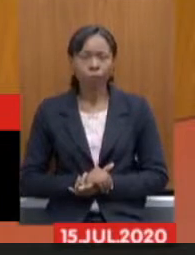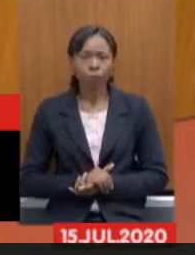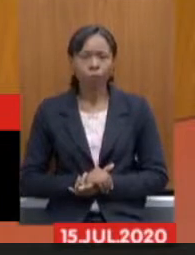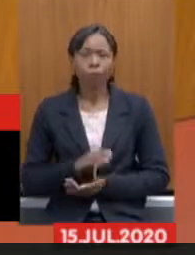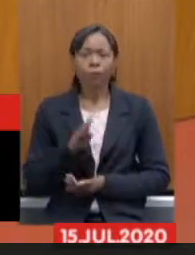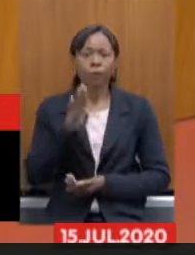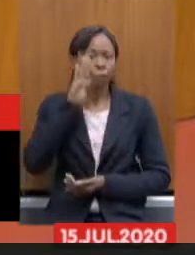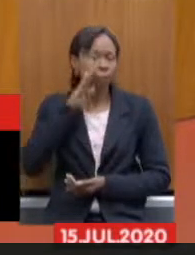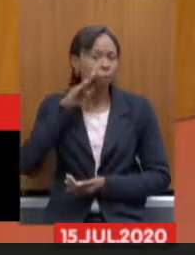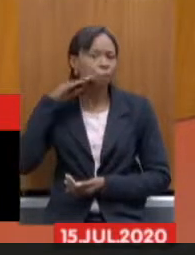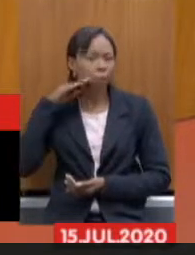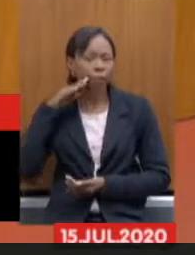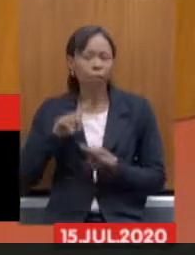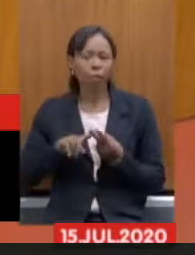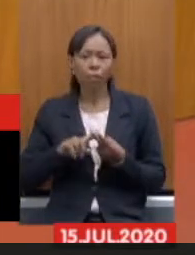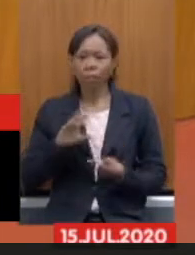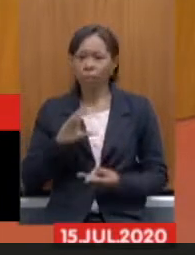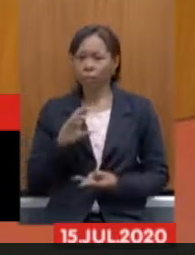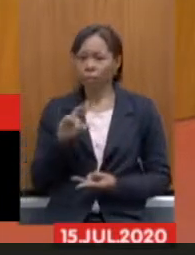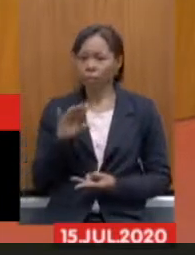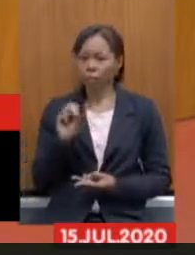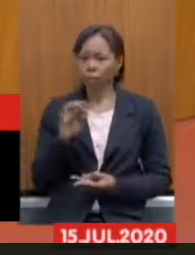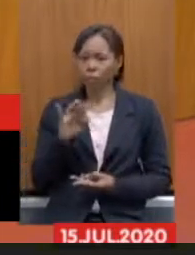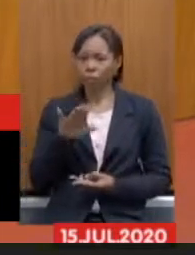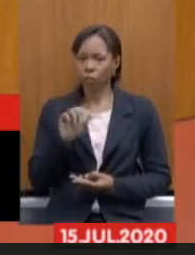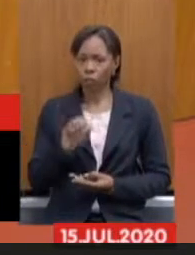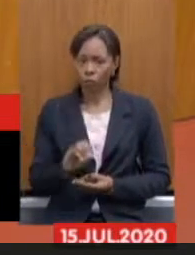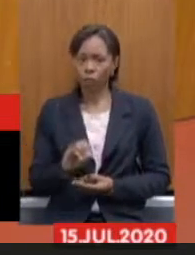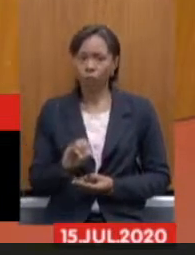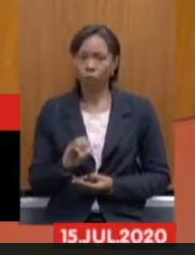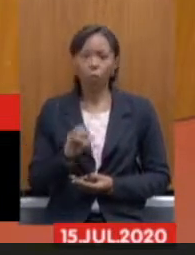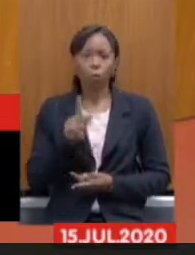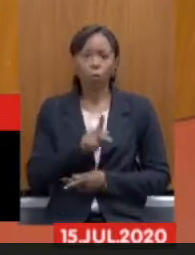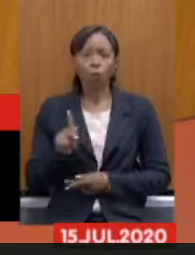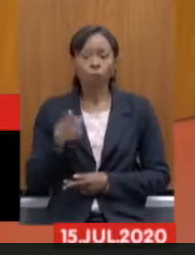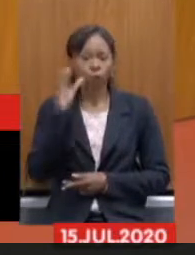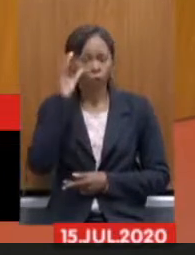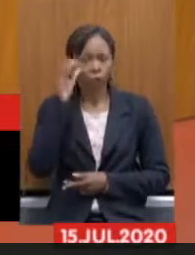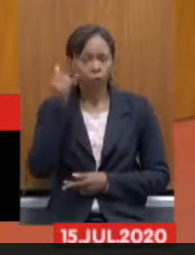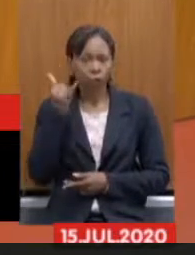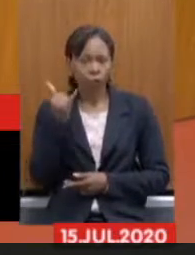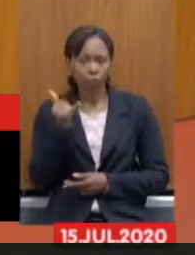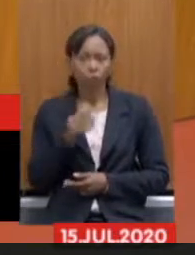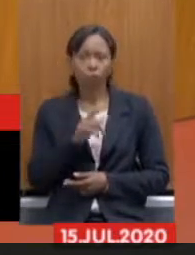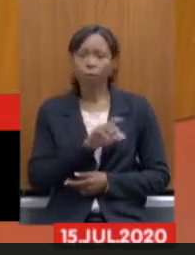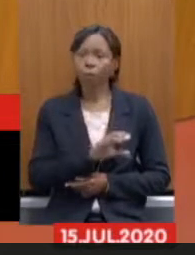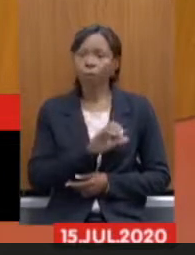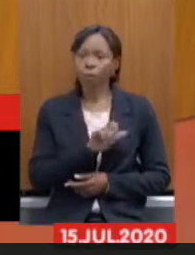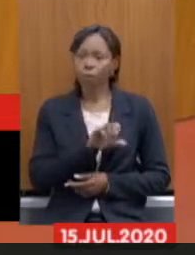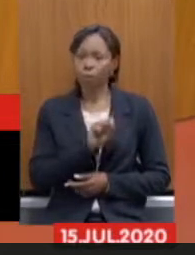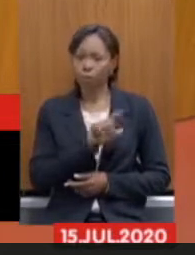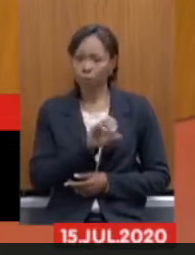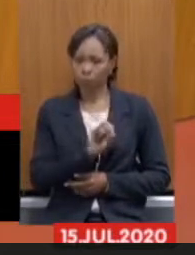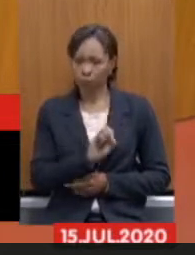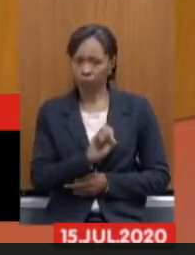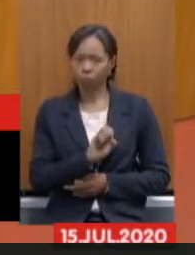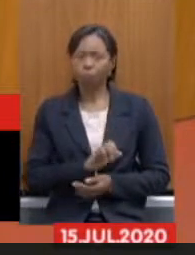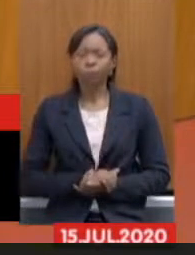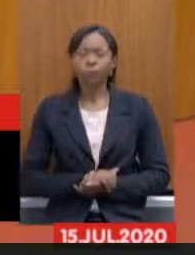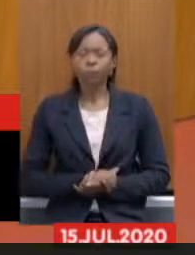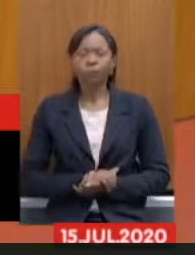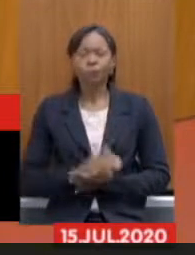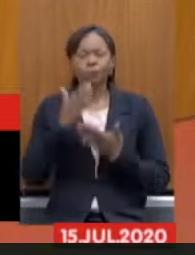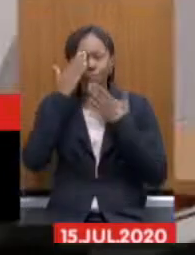beatriz deputado cristiano silveira professor cleiton deve estar a serviço da viola é a